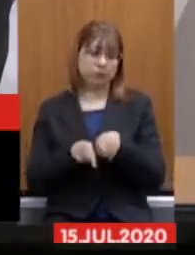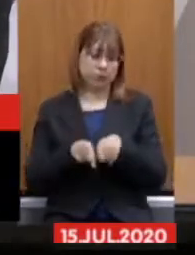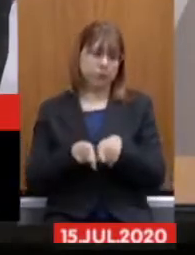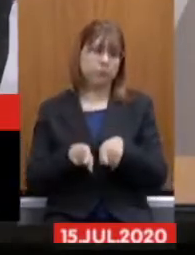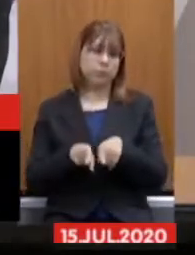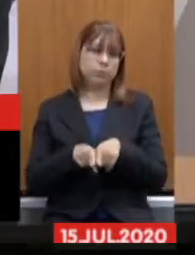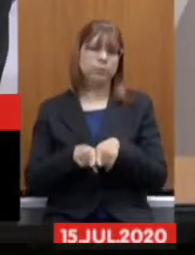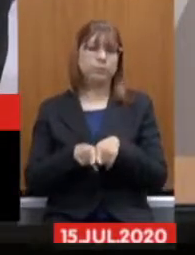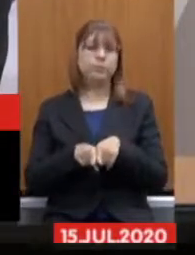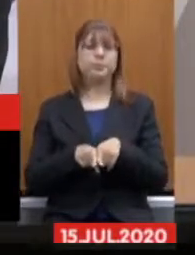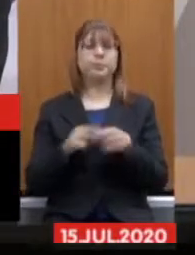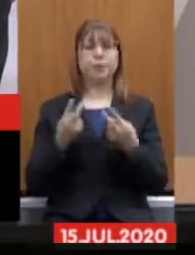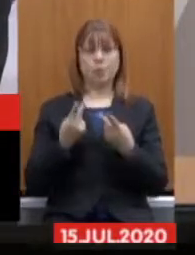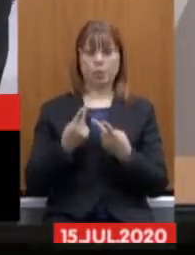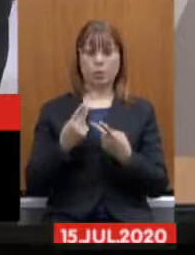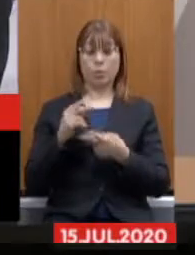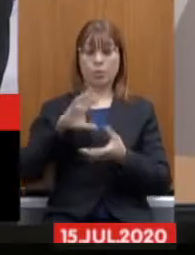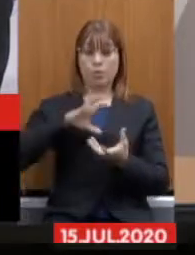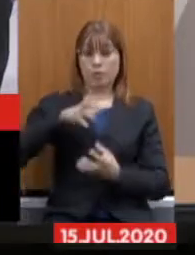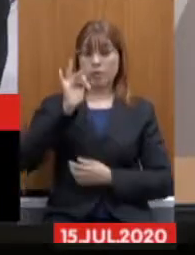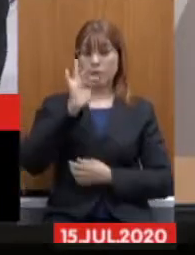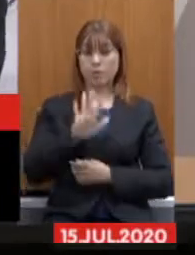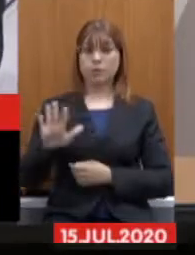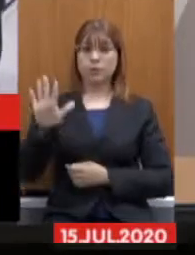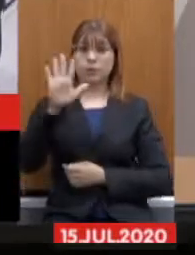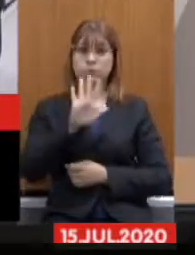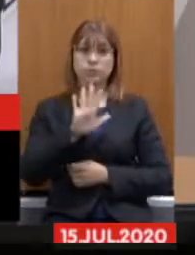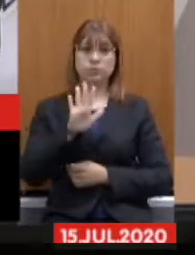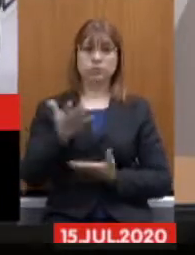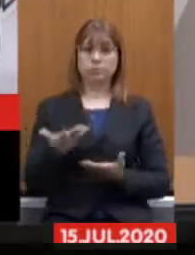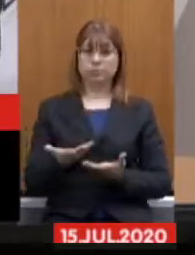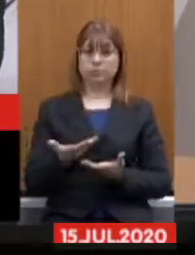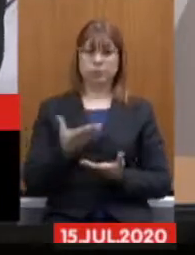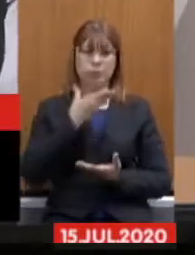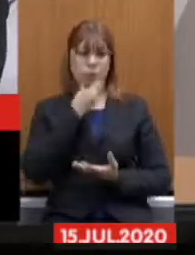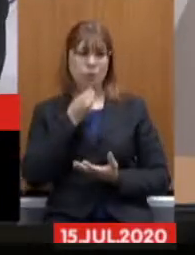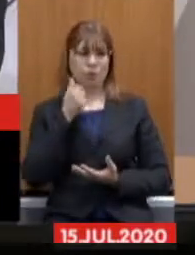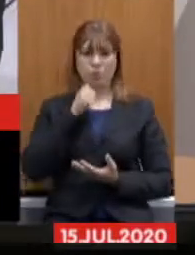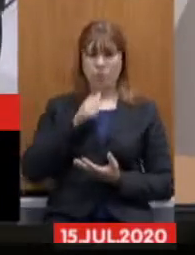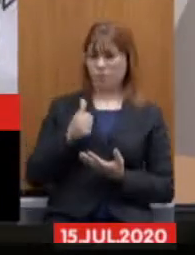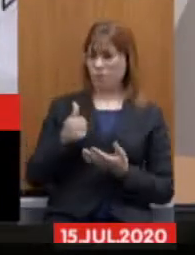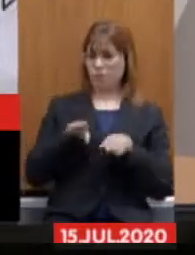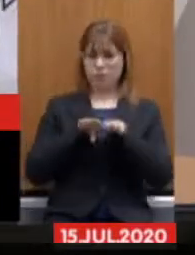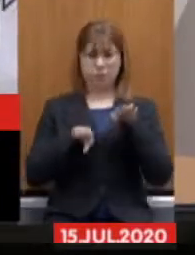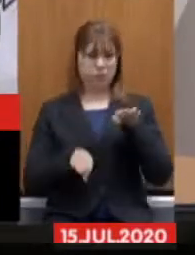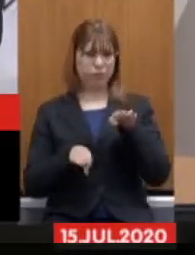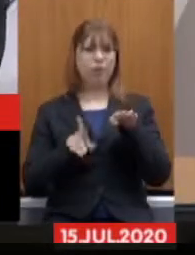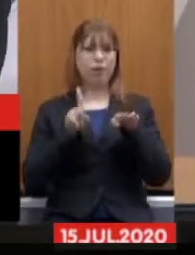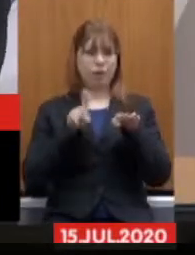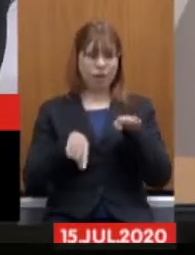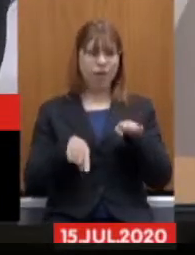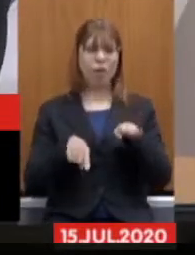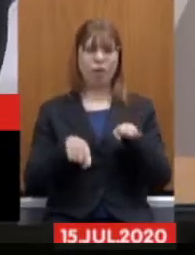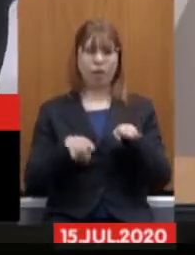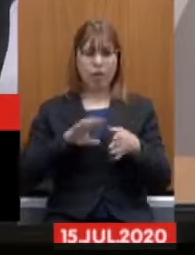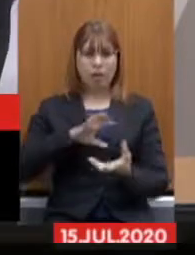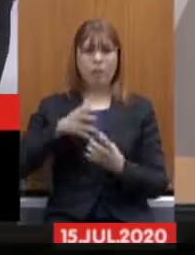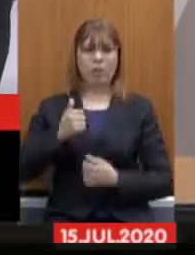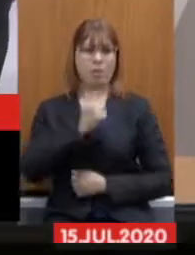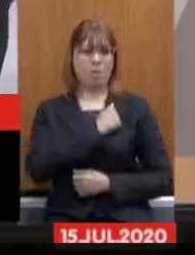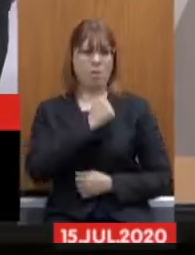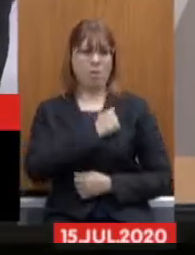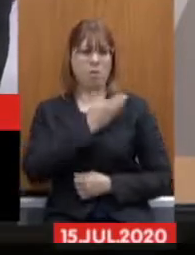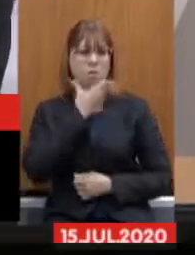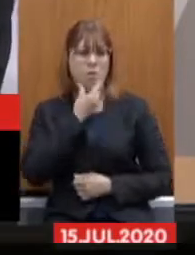impõe assim como a reforma federal um sacrifício desigual entre homens e mulheres é uma reforma machista própria desse pessoal aí